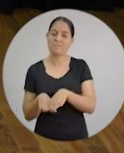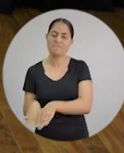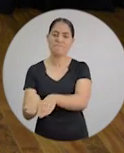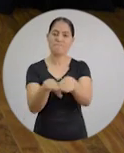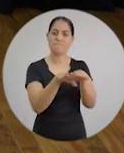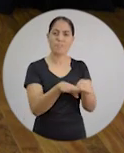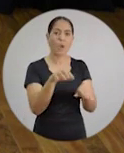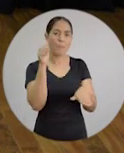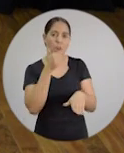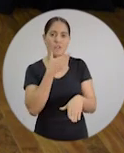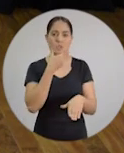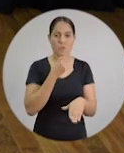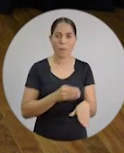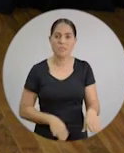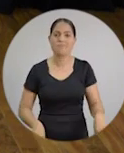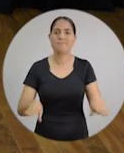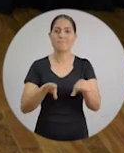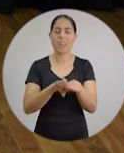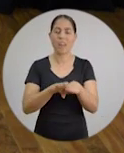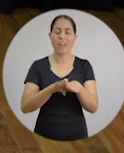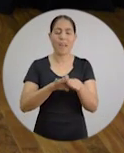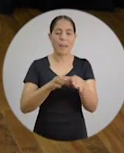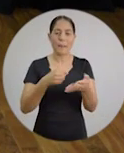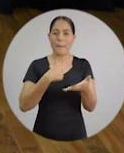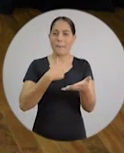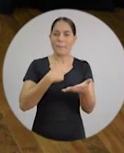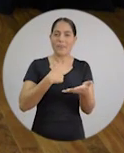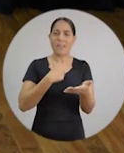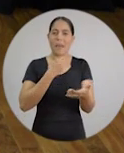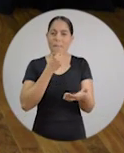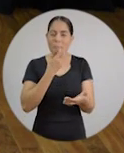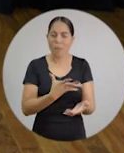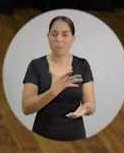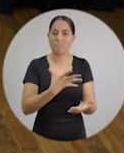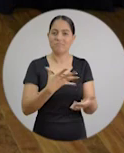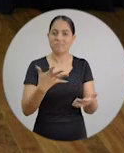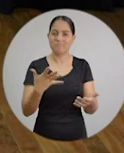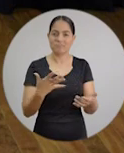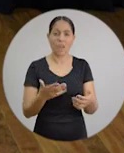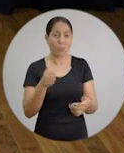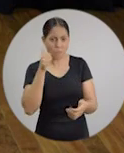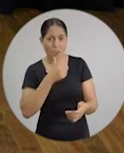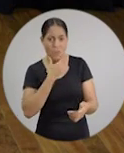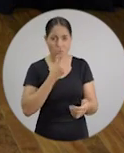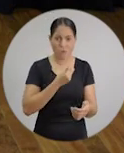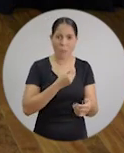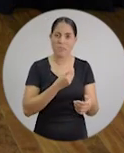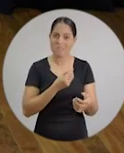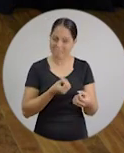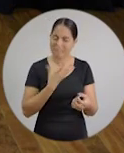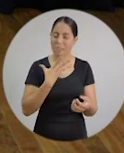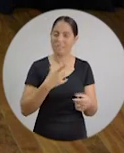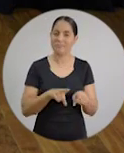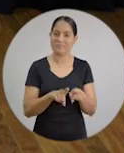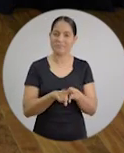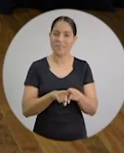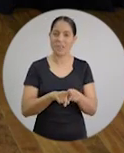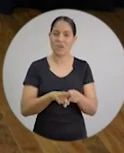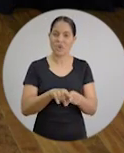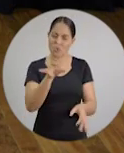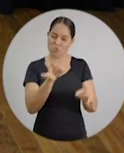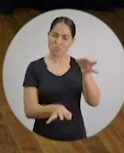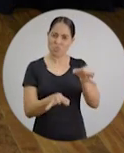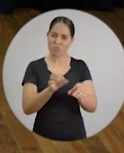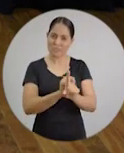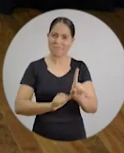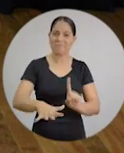haja igualdade entre homens e mulheres é algo que beneficia tanto homens quanto mulheres. Será uma sociedade mais